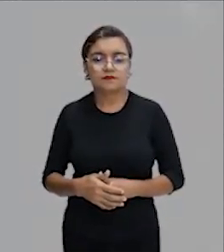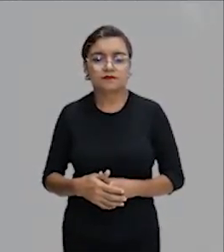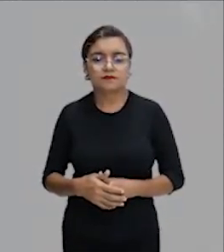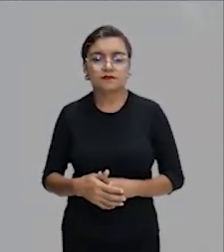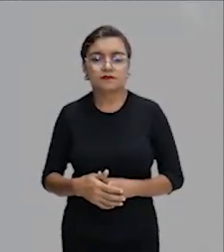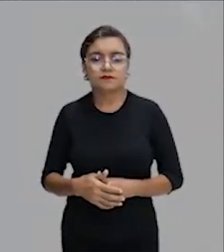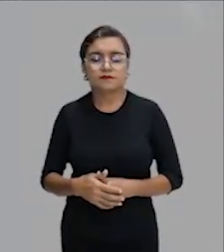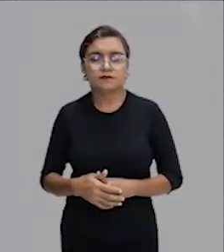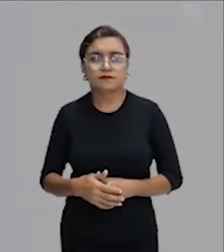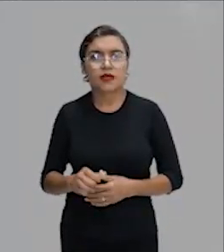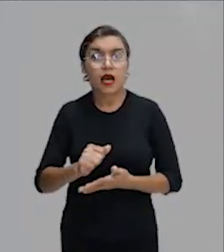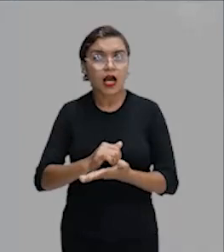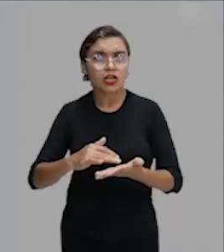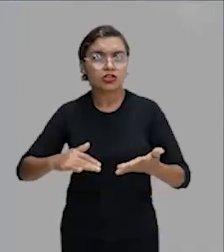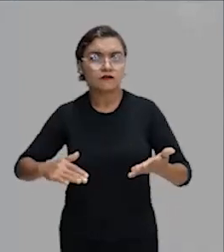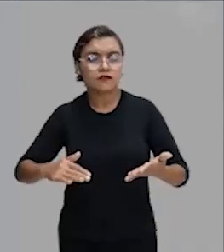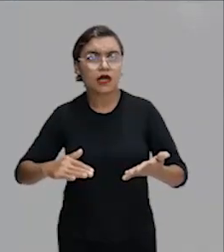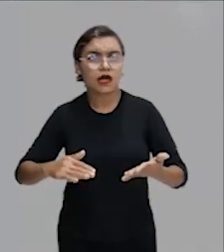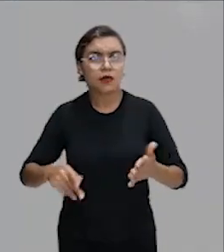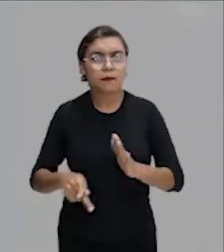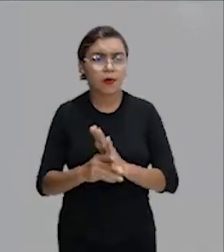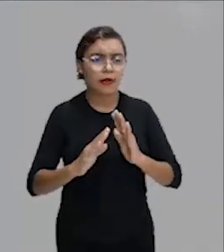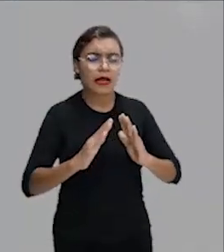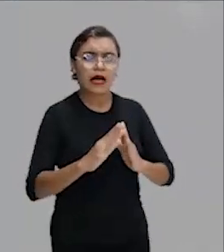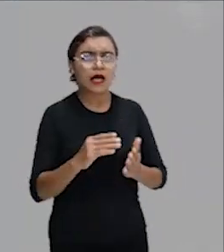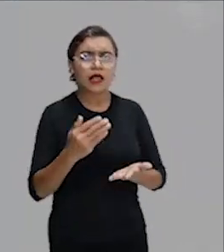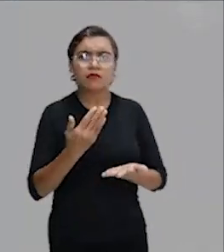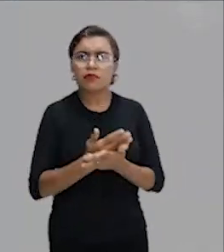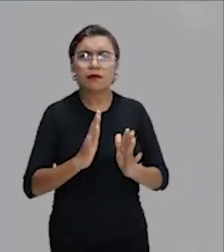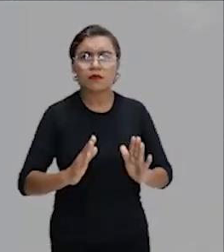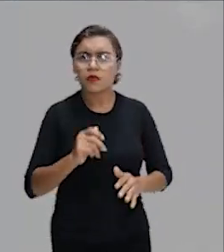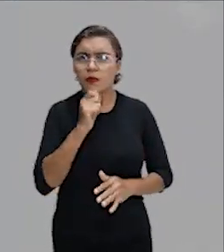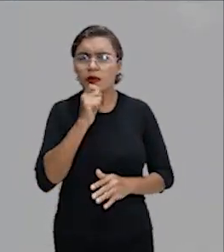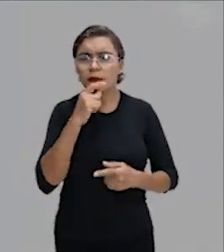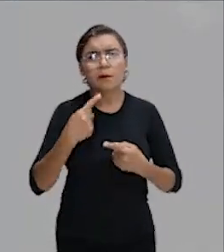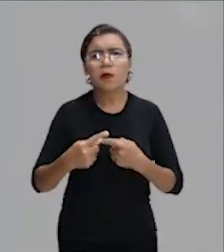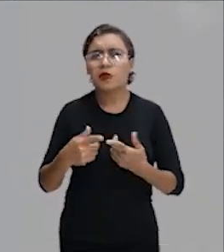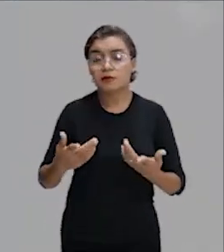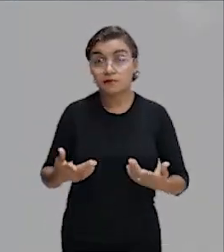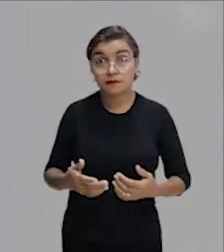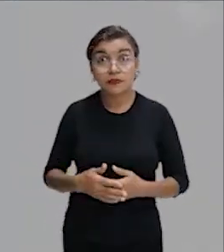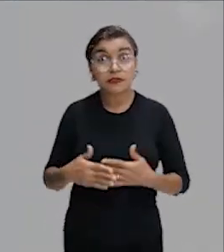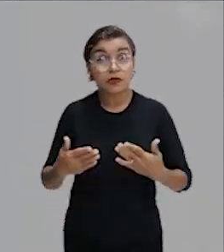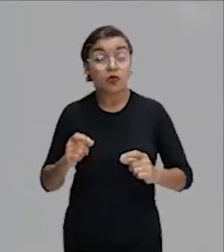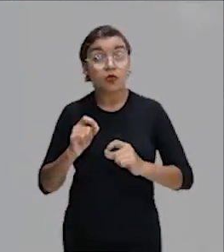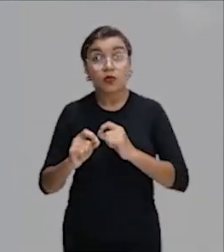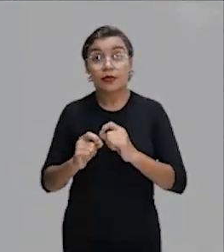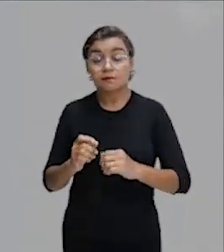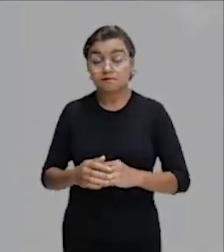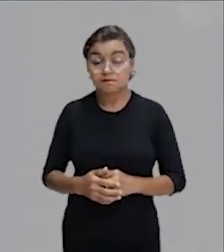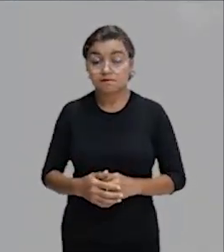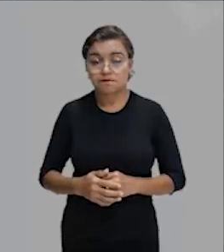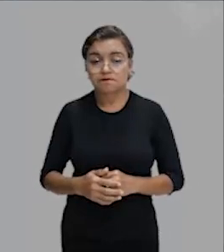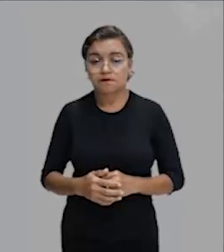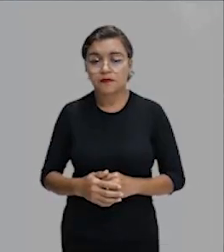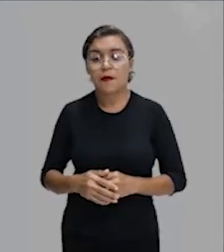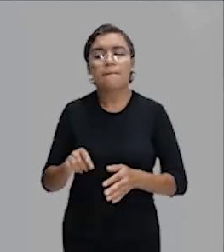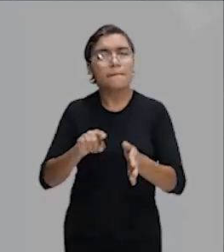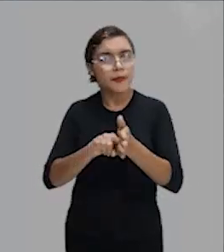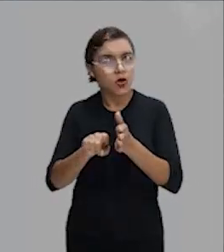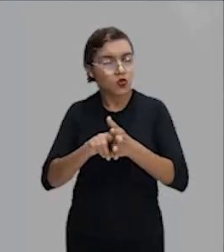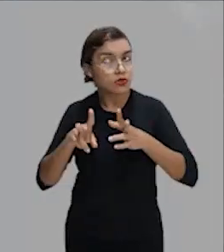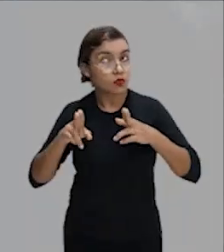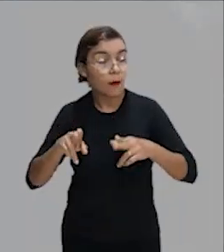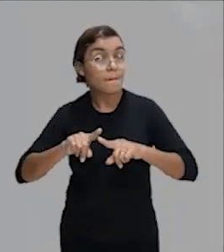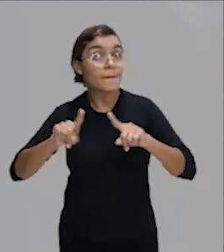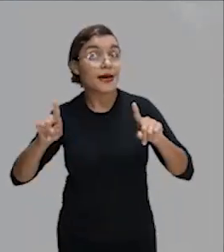não terminou sua tarefa de casa? Então, são perguntas, da mesma forma que eu mencionei anteriormente, só que nessas perguntas